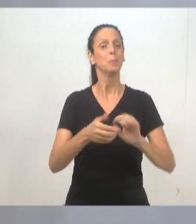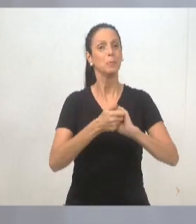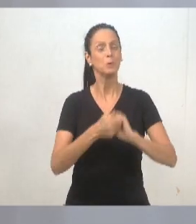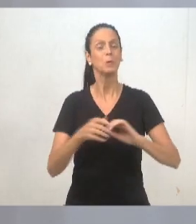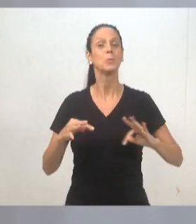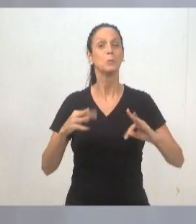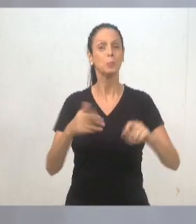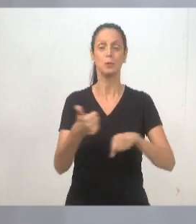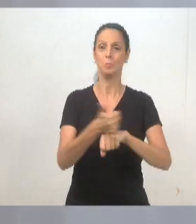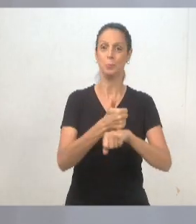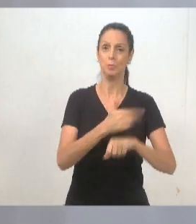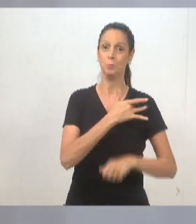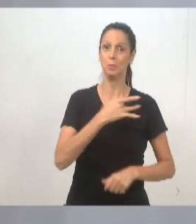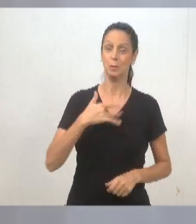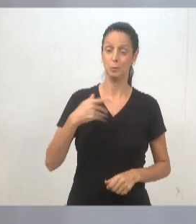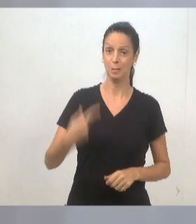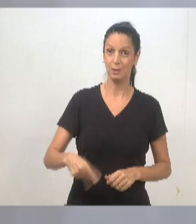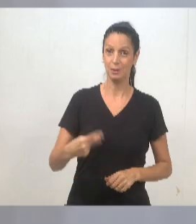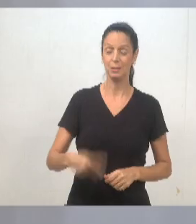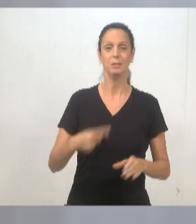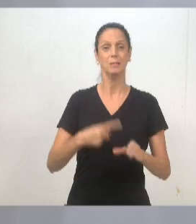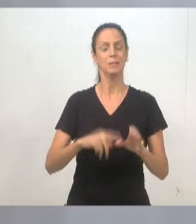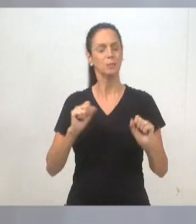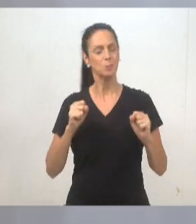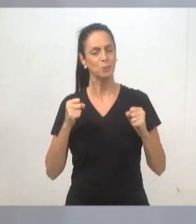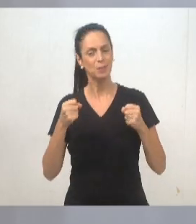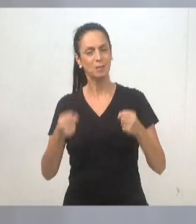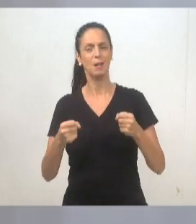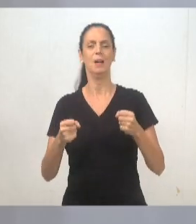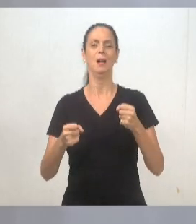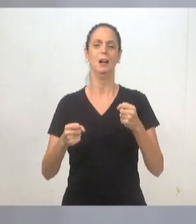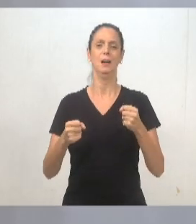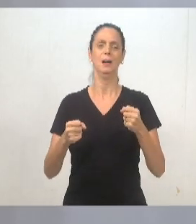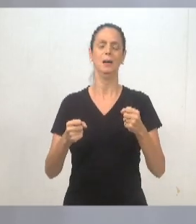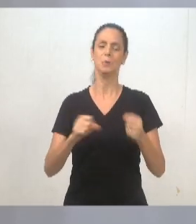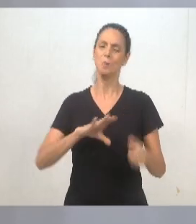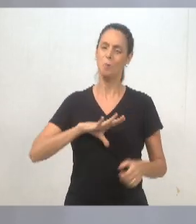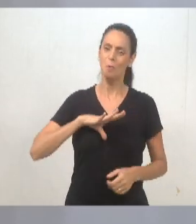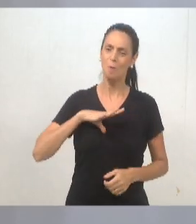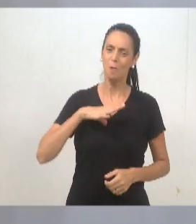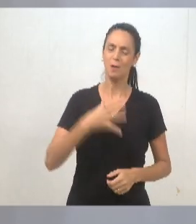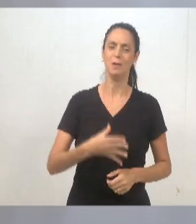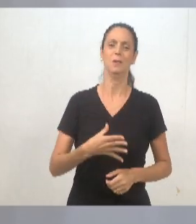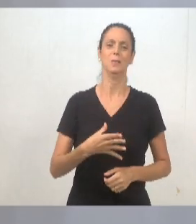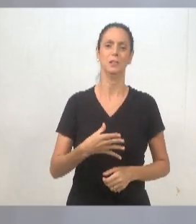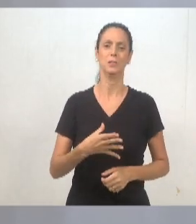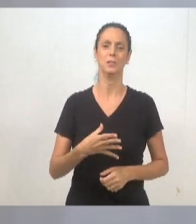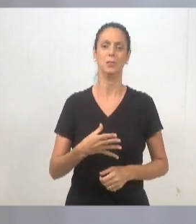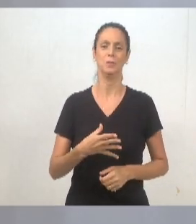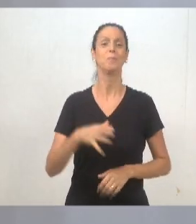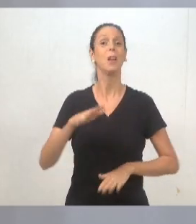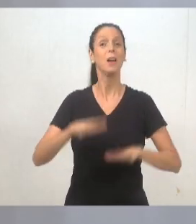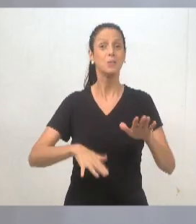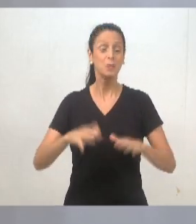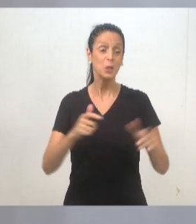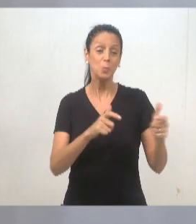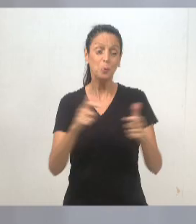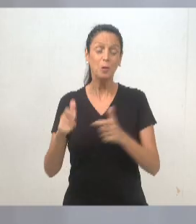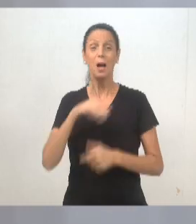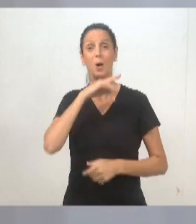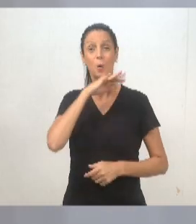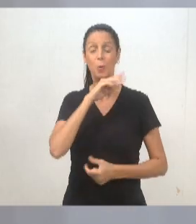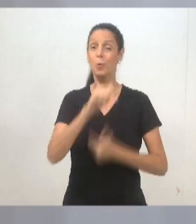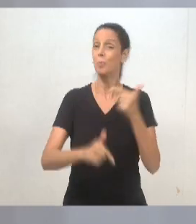de saúde da nossa cidade, que com garra, com força, com muita coragem, muitas vezes com insalubridade,